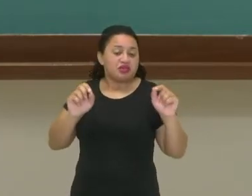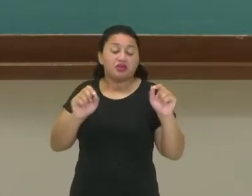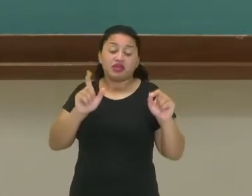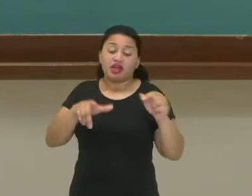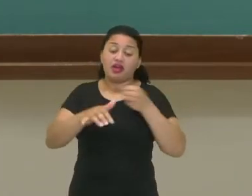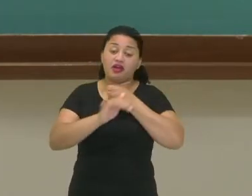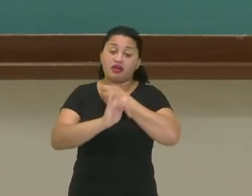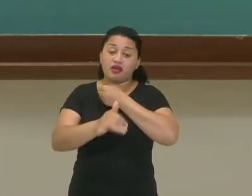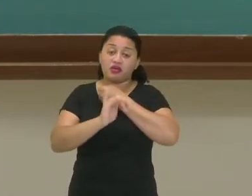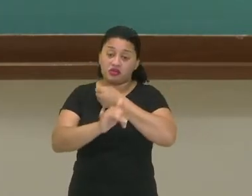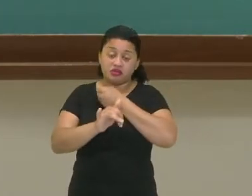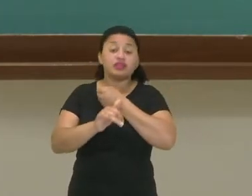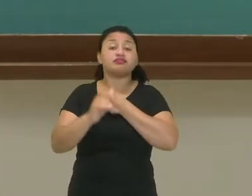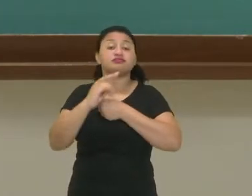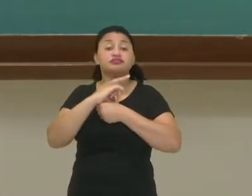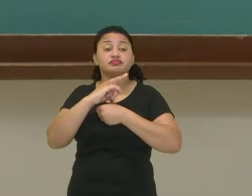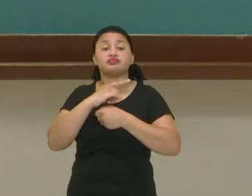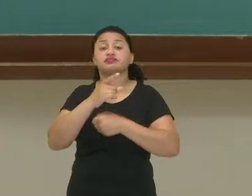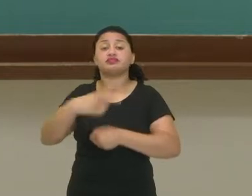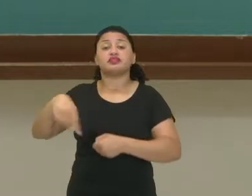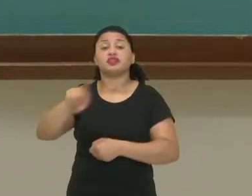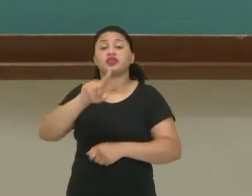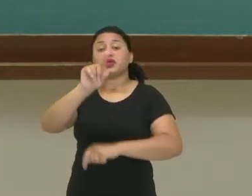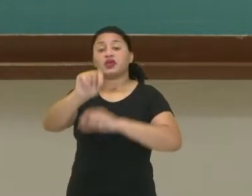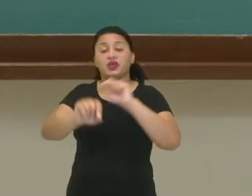crônica, trouxe para vocês aqui